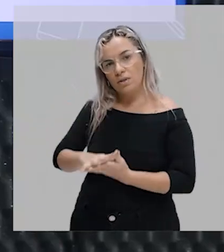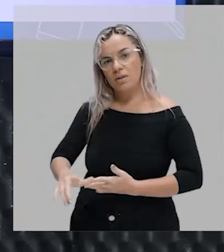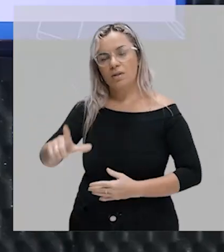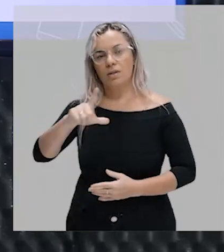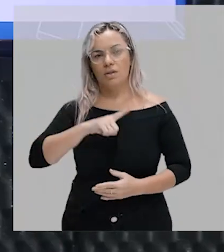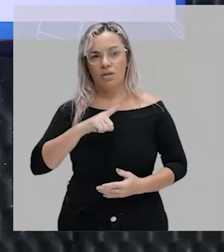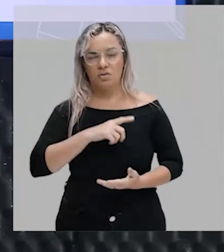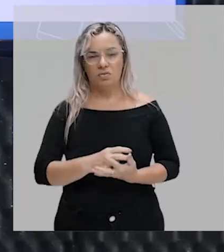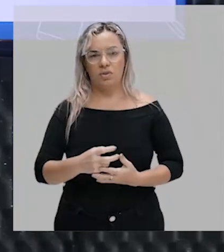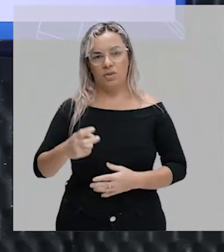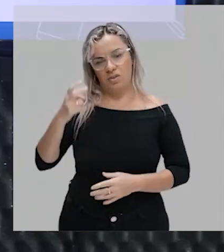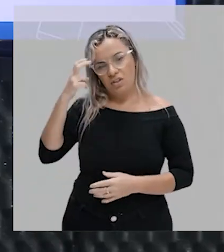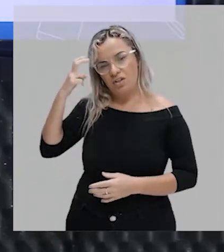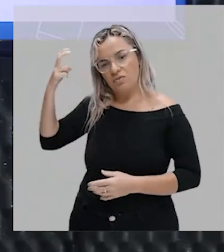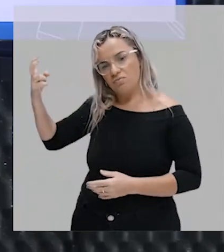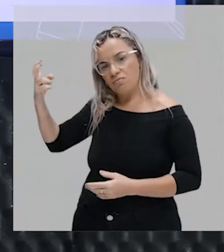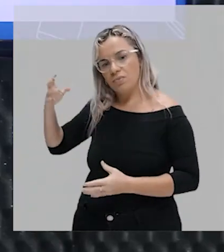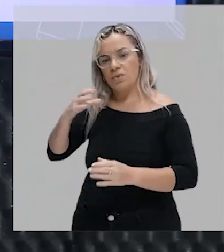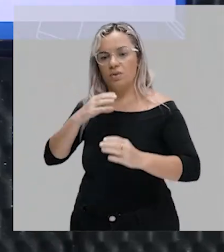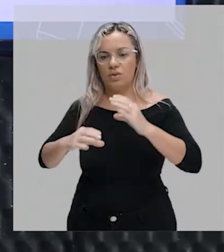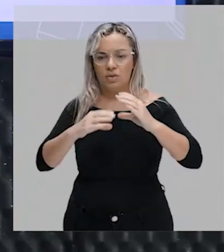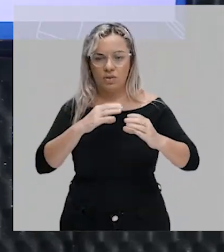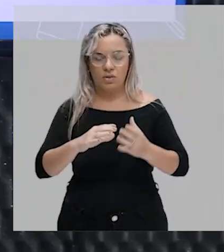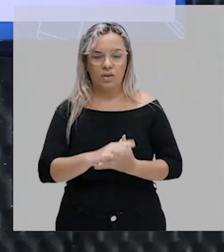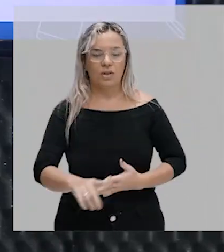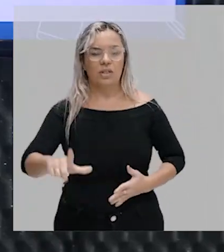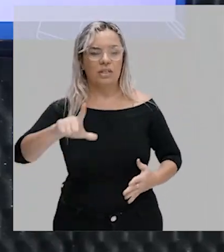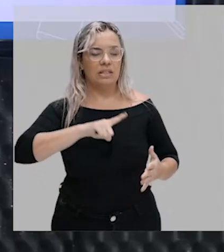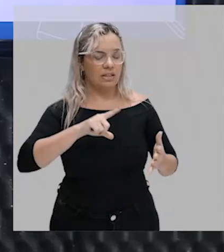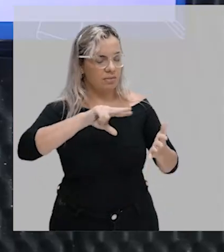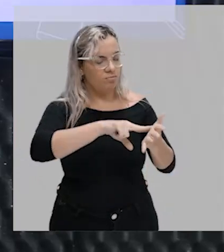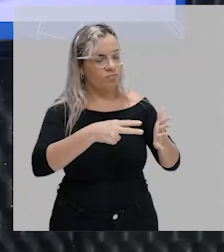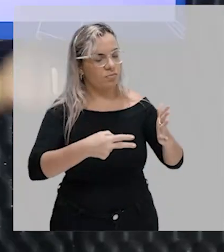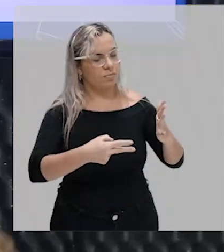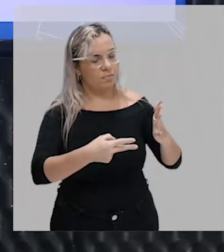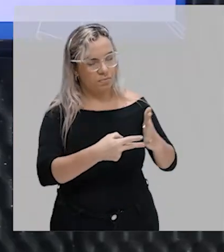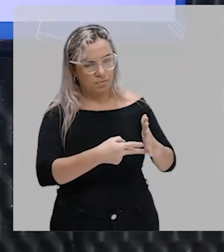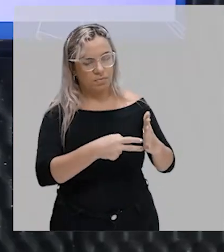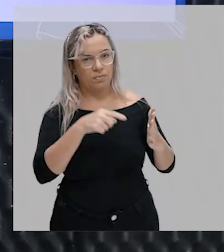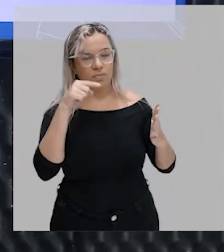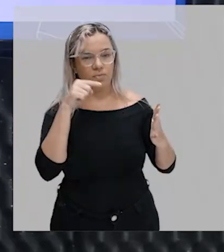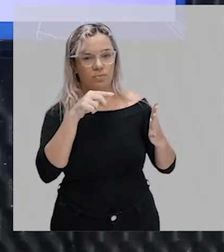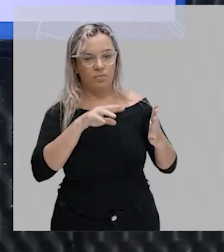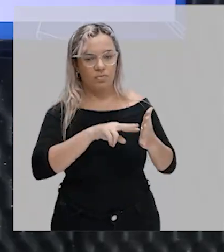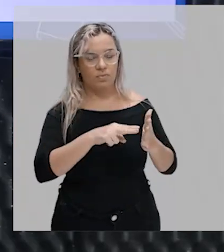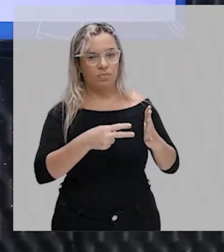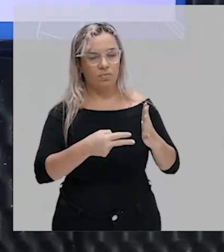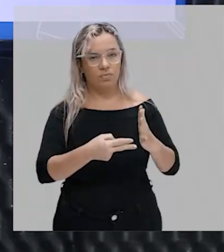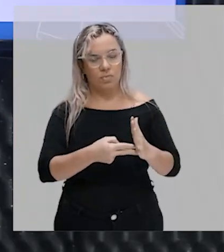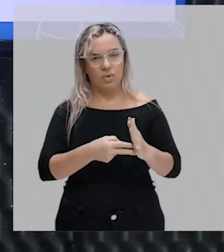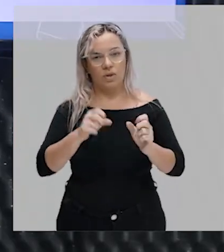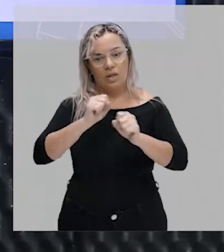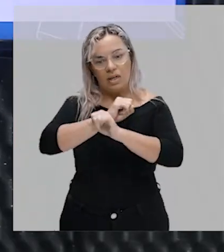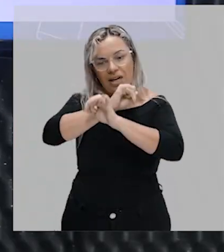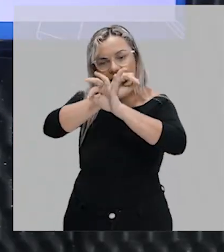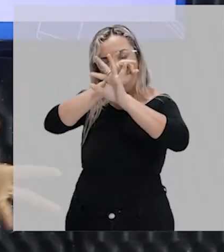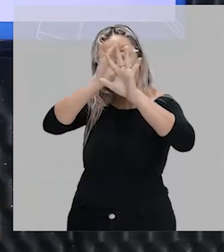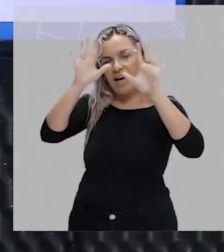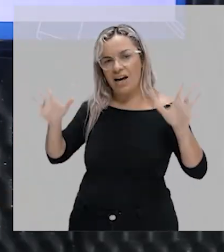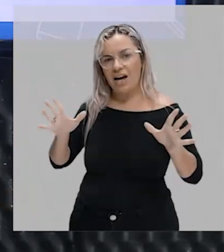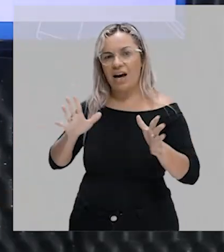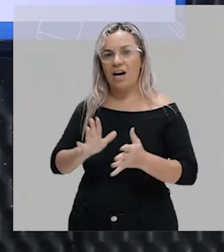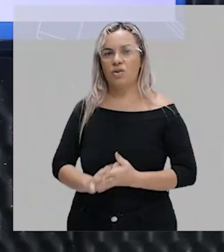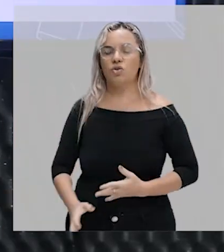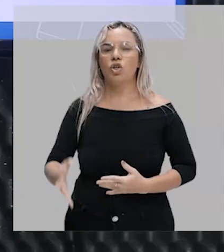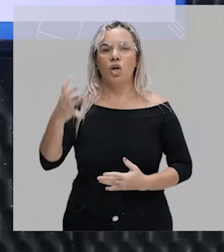ser inteligíveis, devem ter significado de acesso e, claro, de